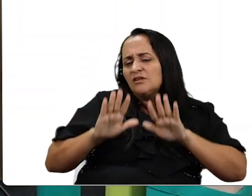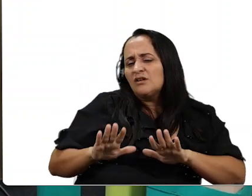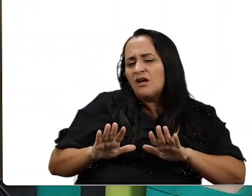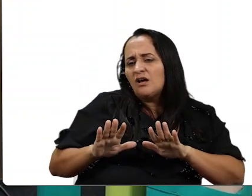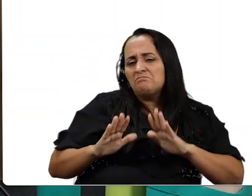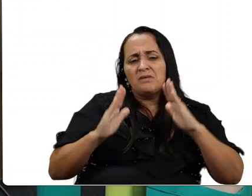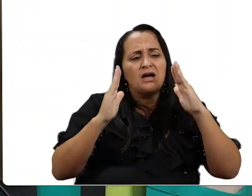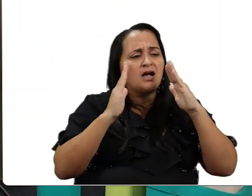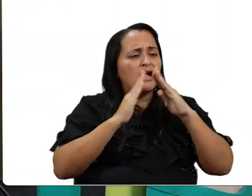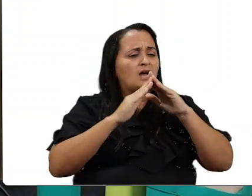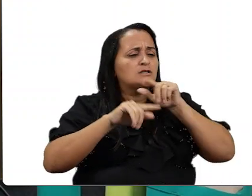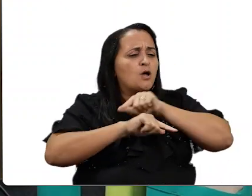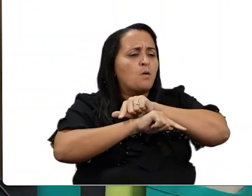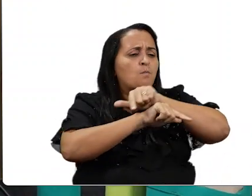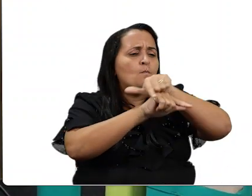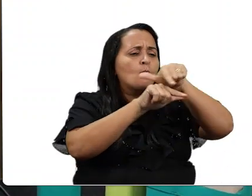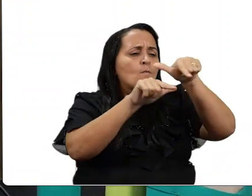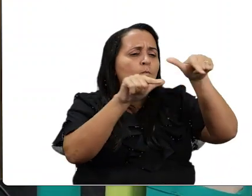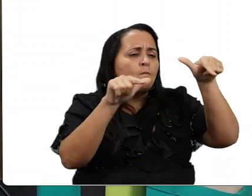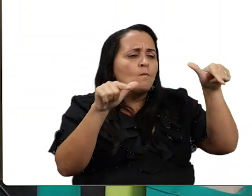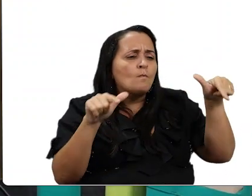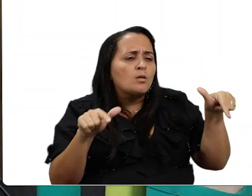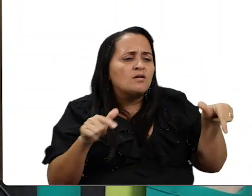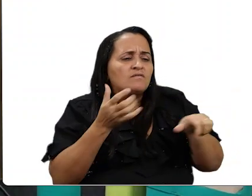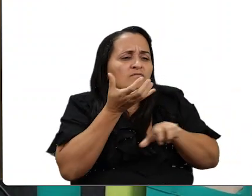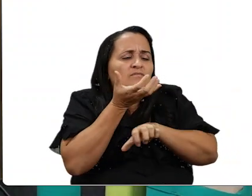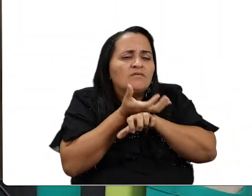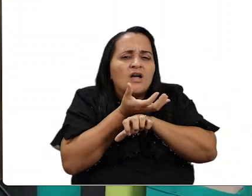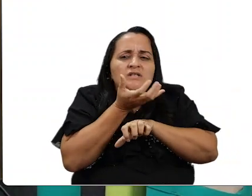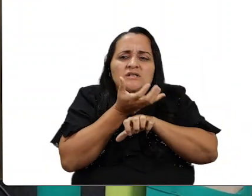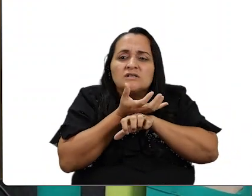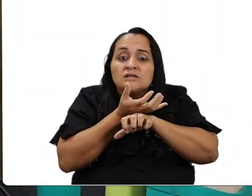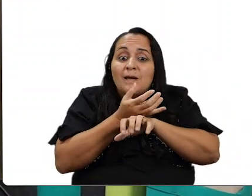vazia, abandonada, mas de repente,